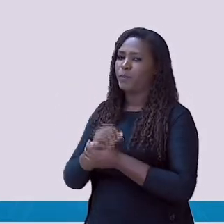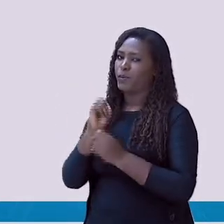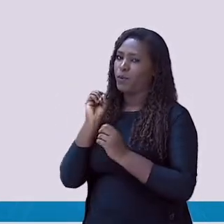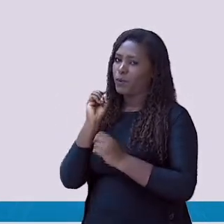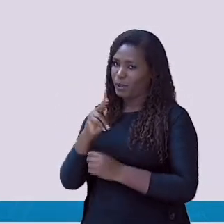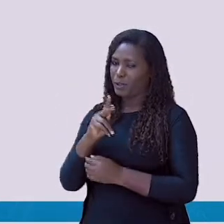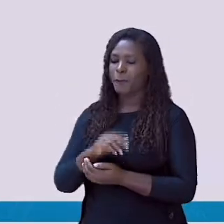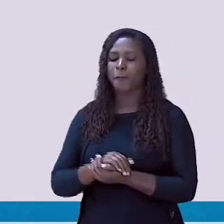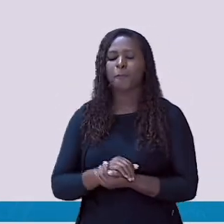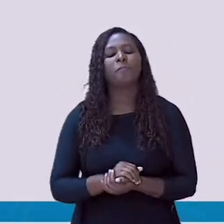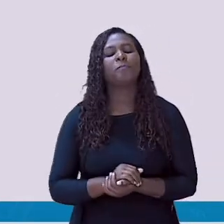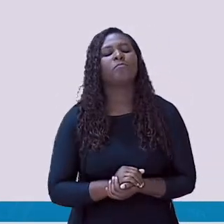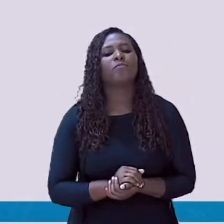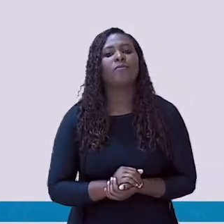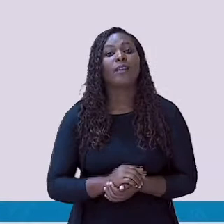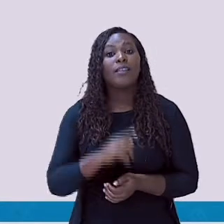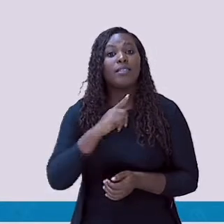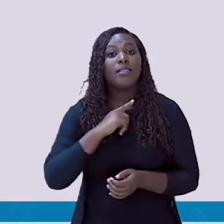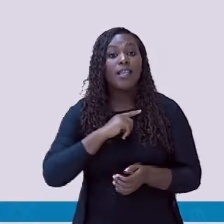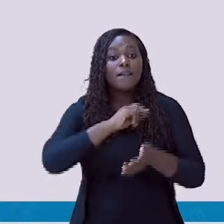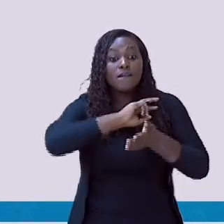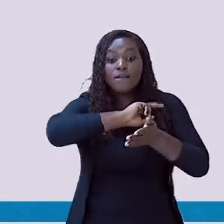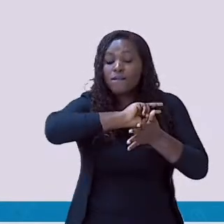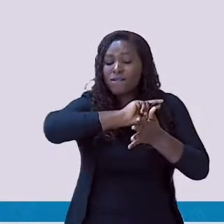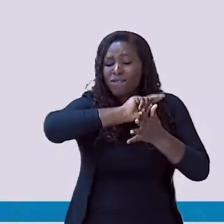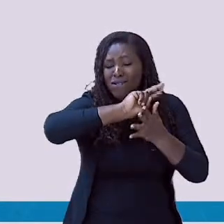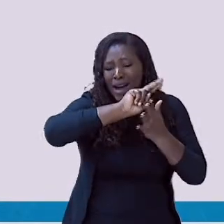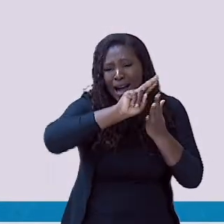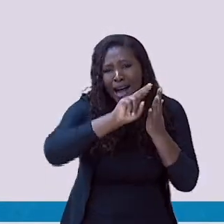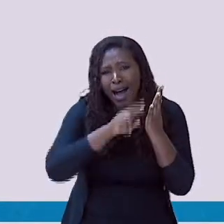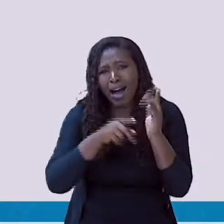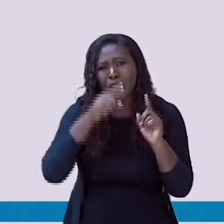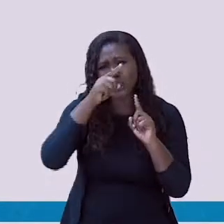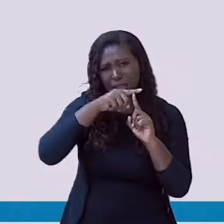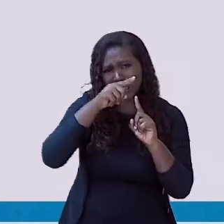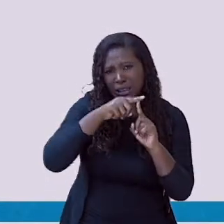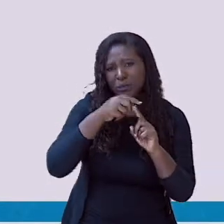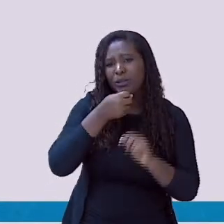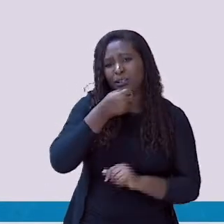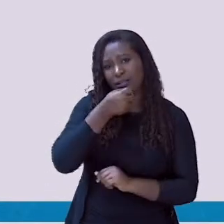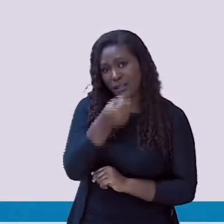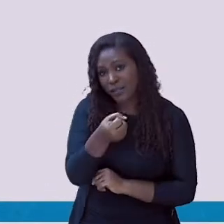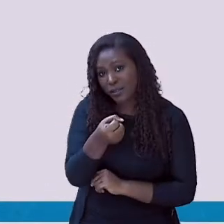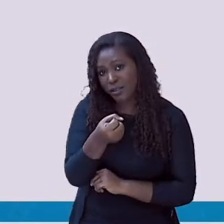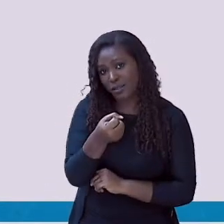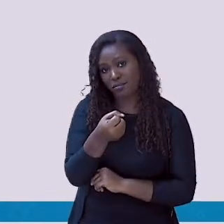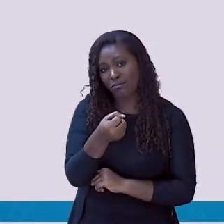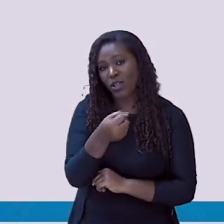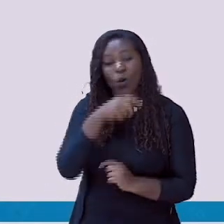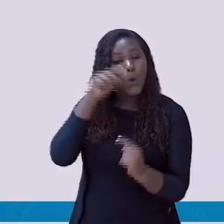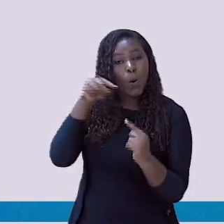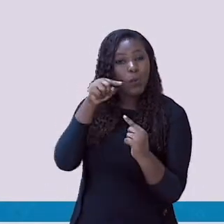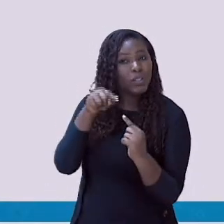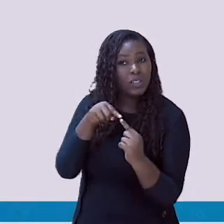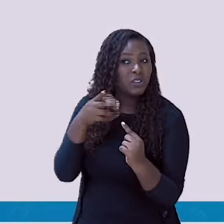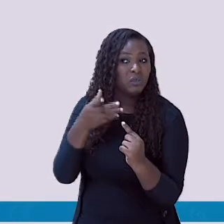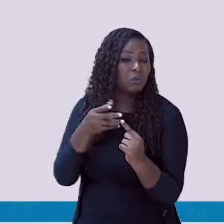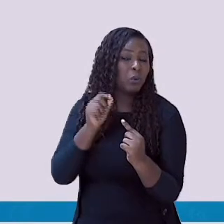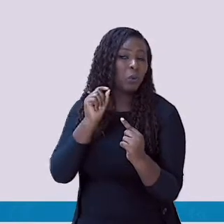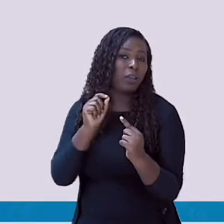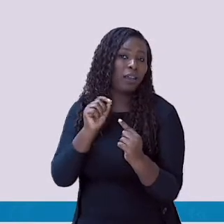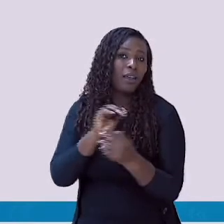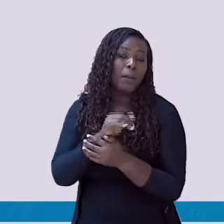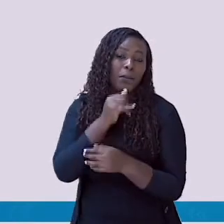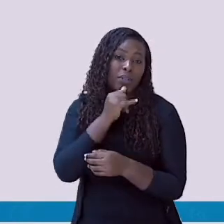Há diversos tipos de entrevista. Depende da intenção pretendida. Assim como eu falei para vocês, nós temos entrevistas